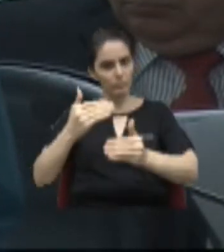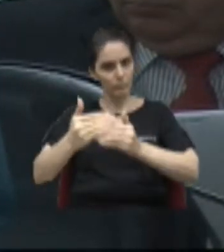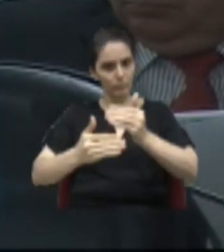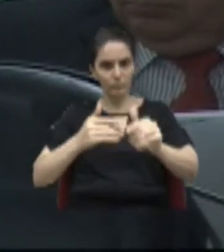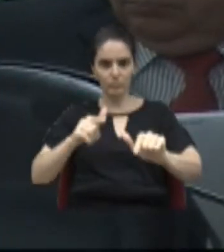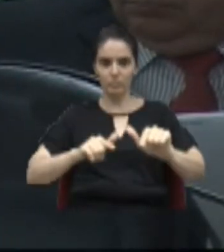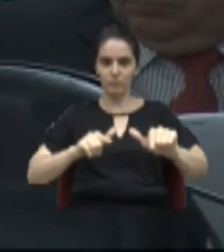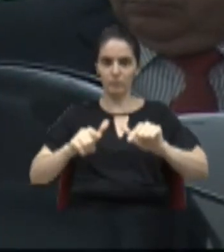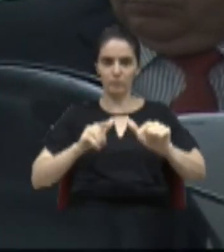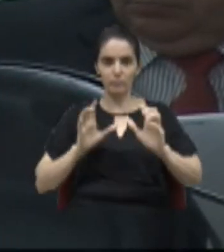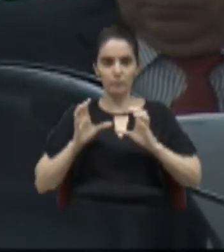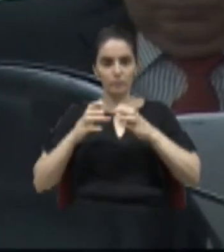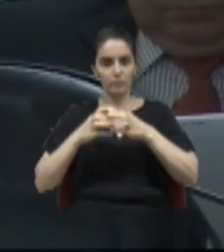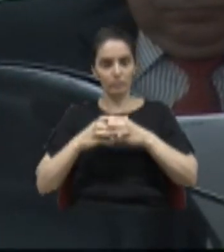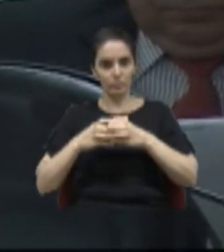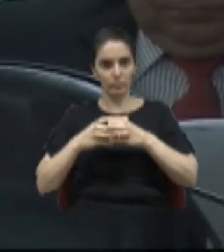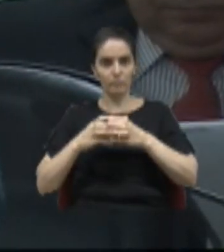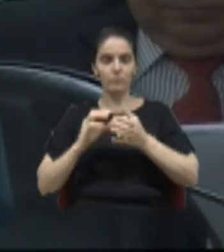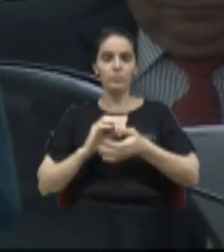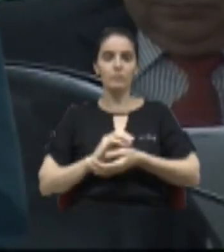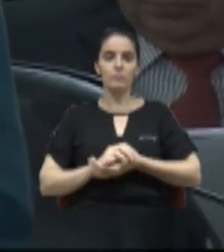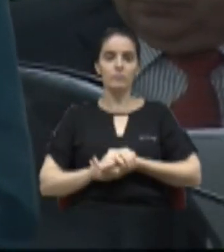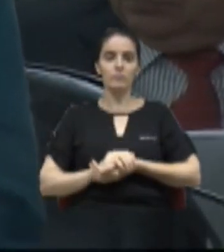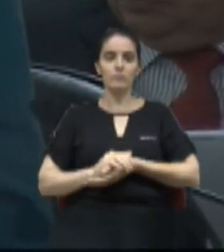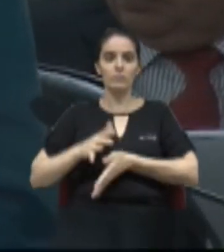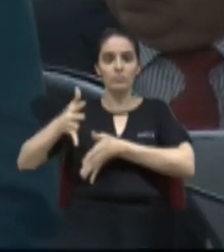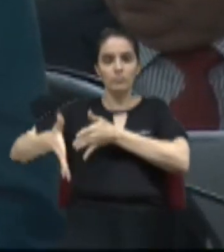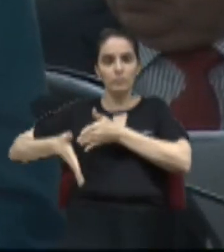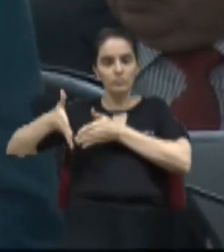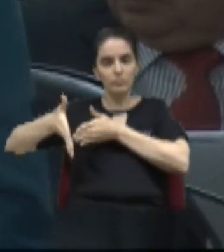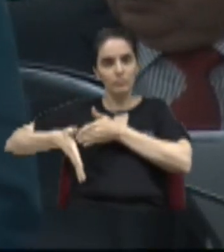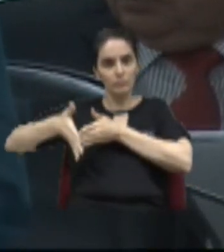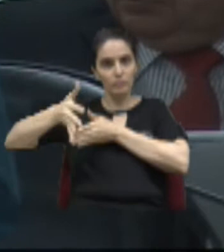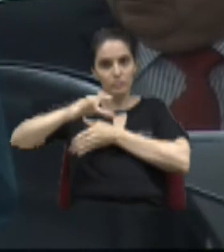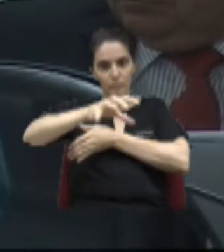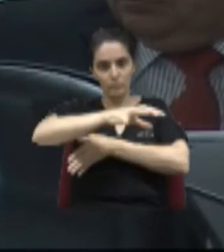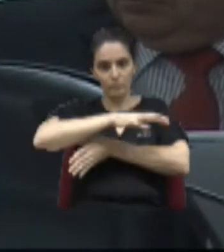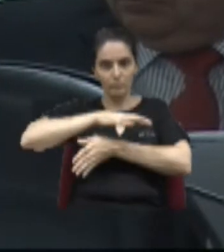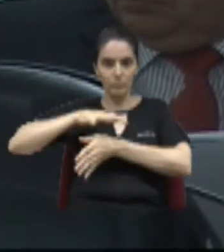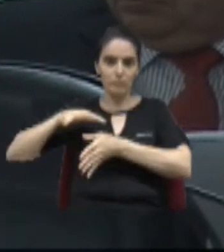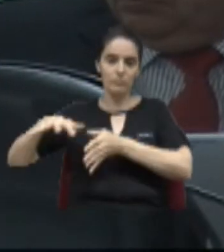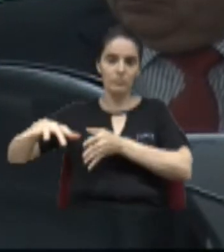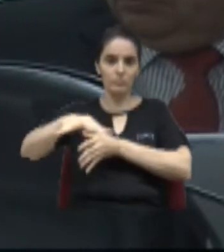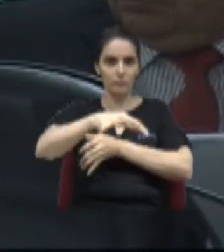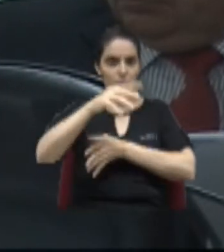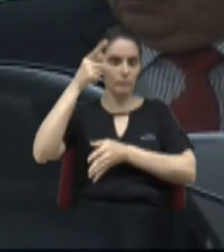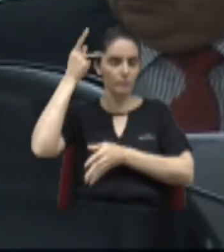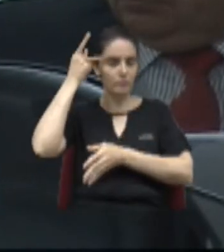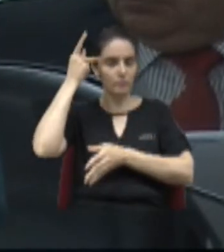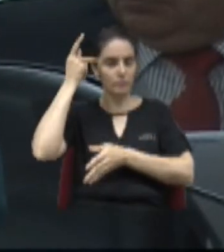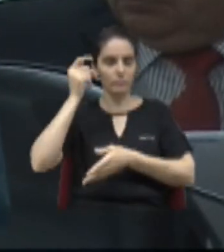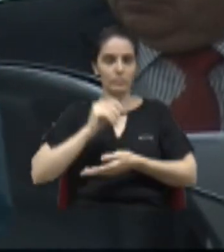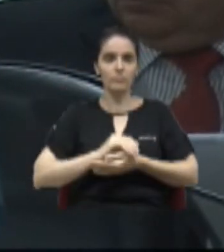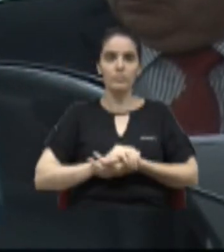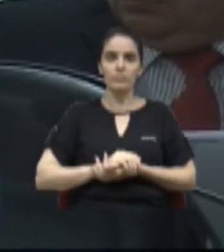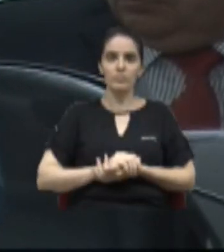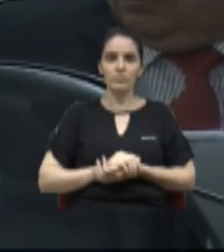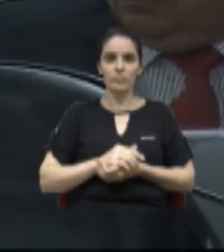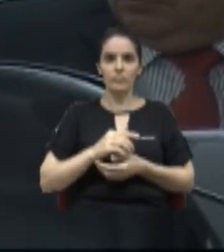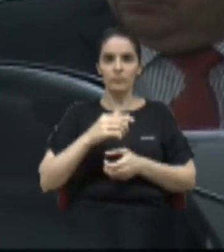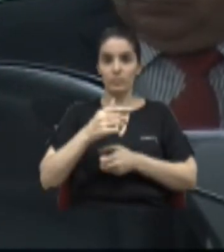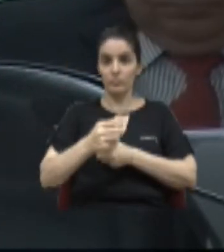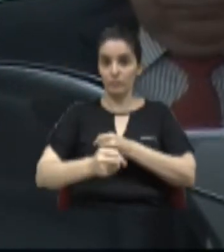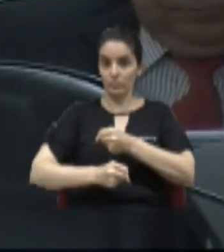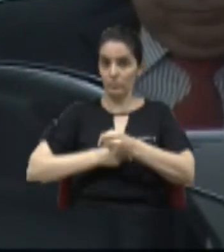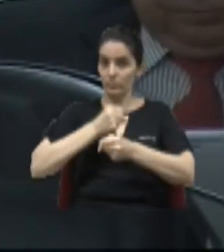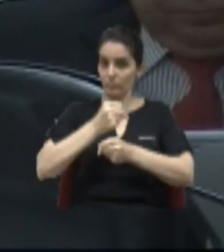trabalho da frente parlamentar do trem regional paulista, né? Para encerrarmos o trabalho, temos que, após um ano,